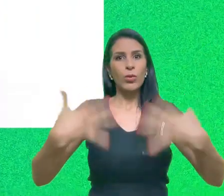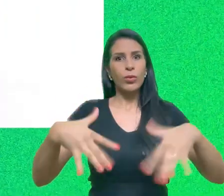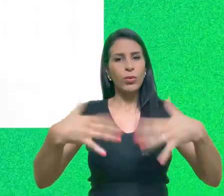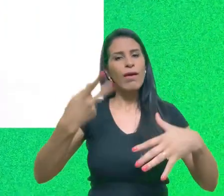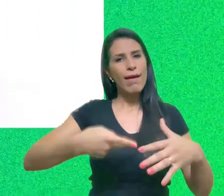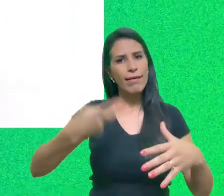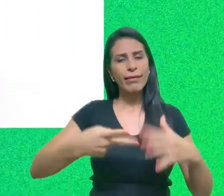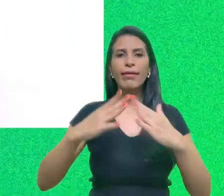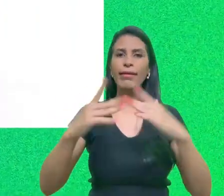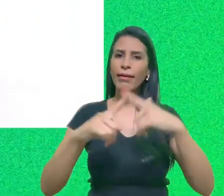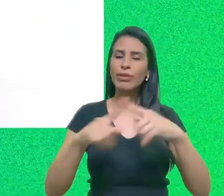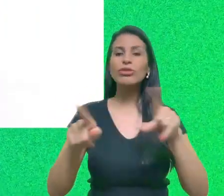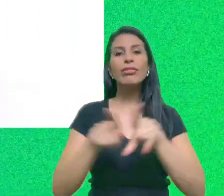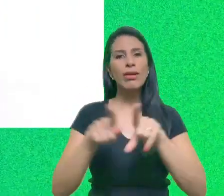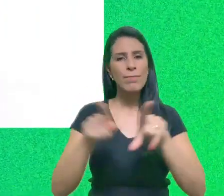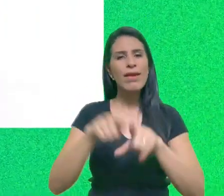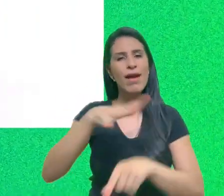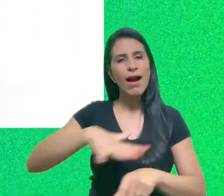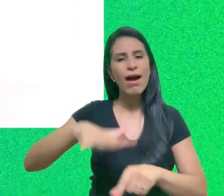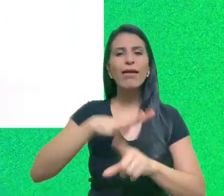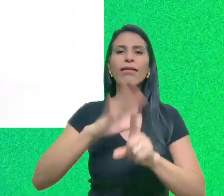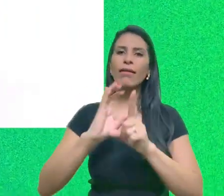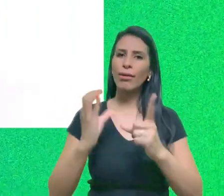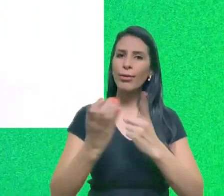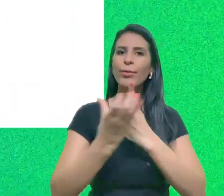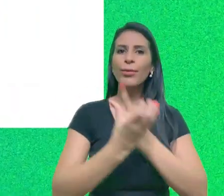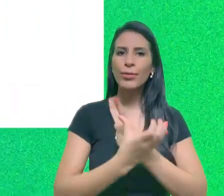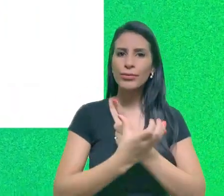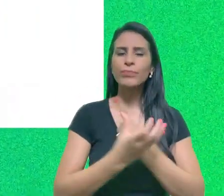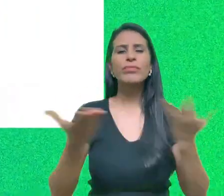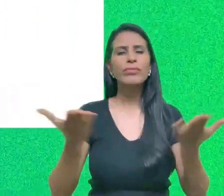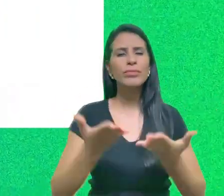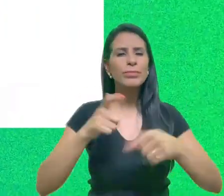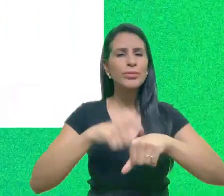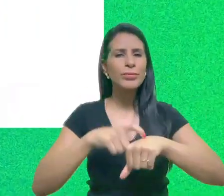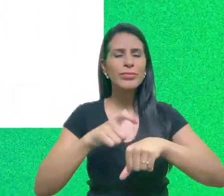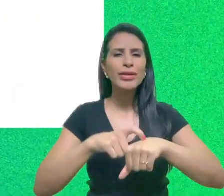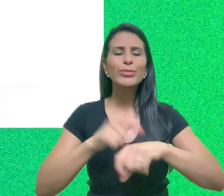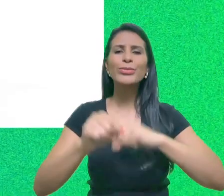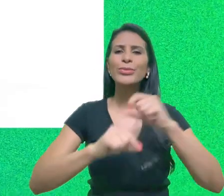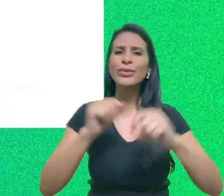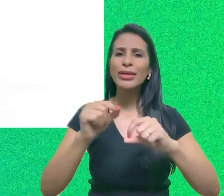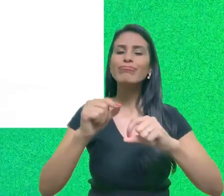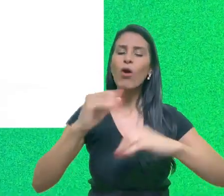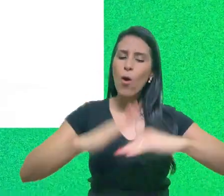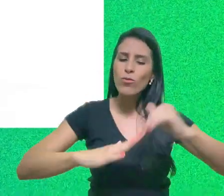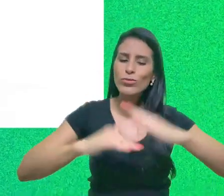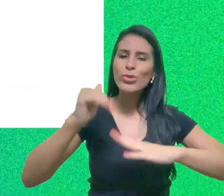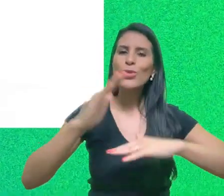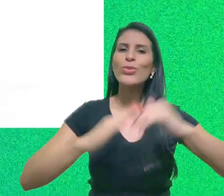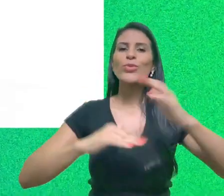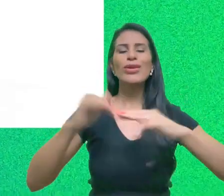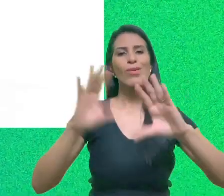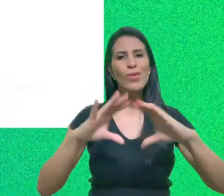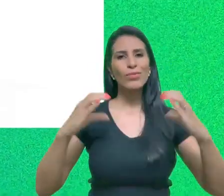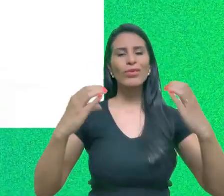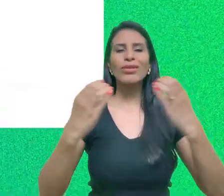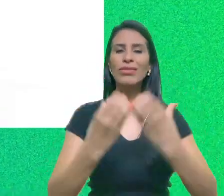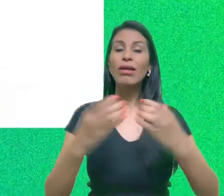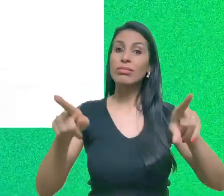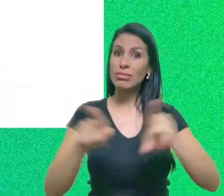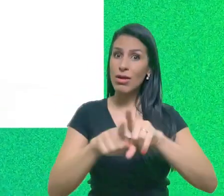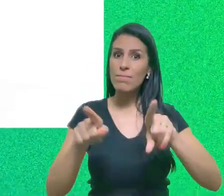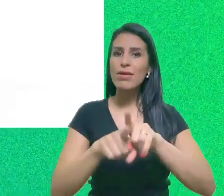gerou muitos desafios para a igreja e para a área do culto. É momento de reconstrução da